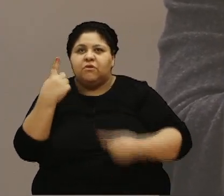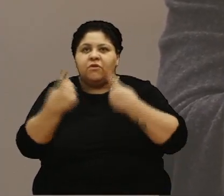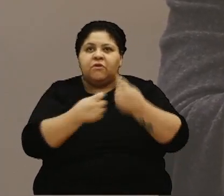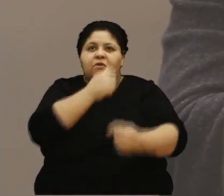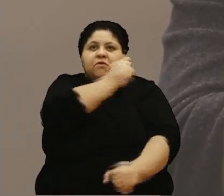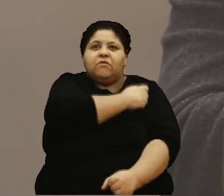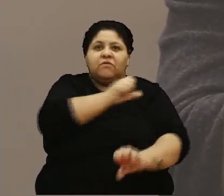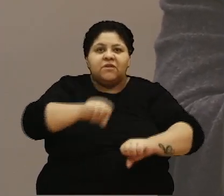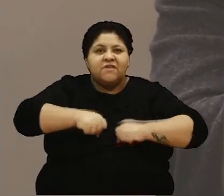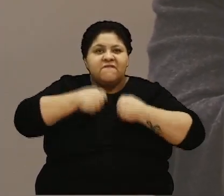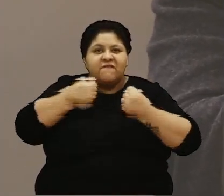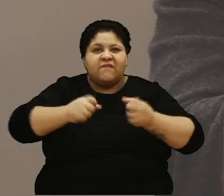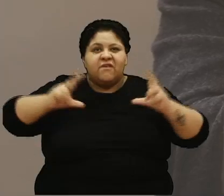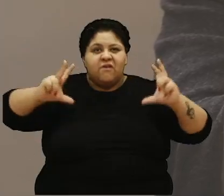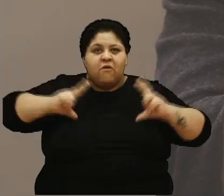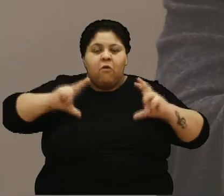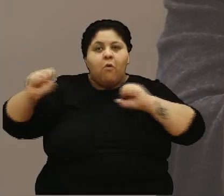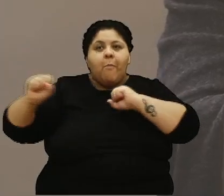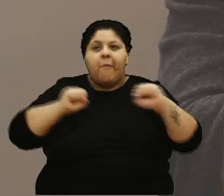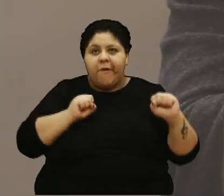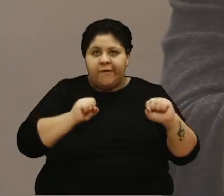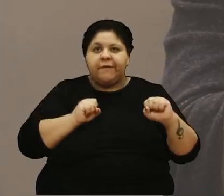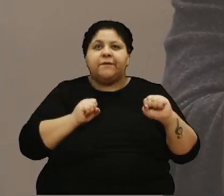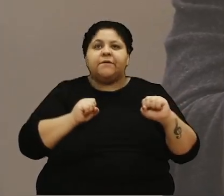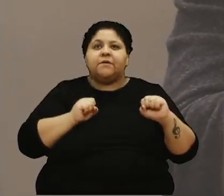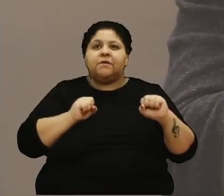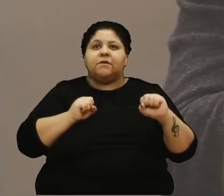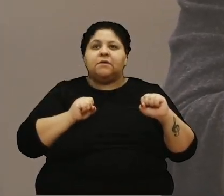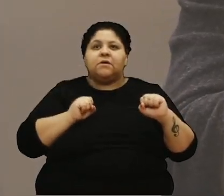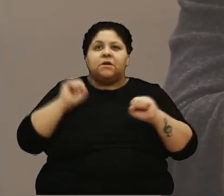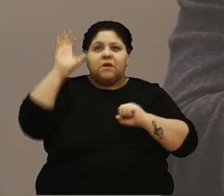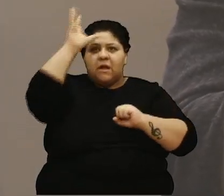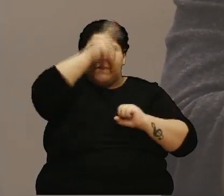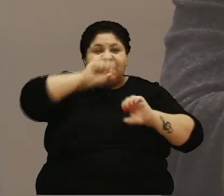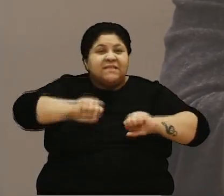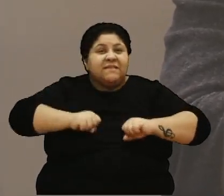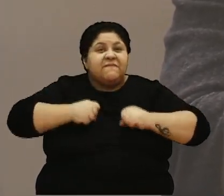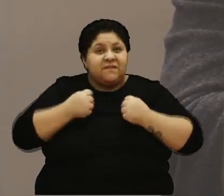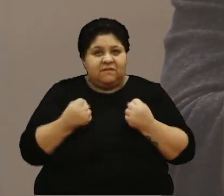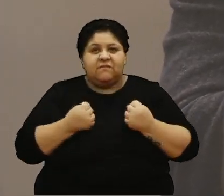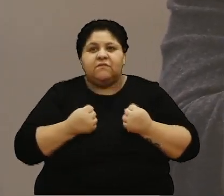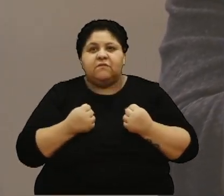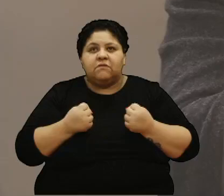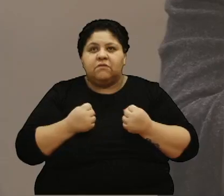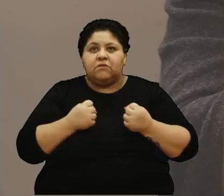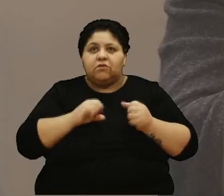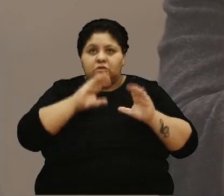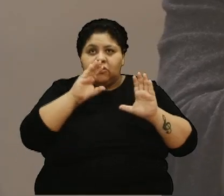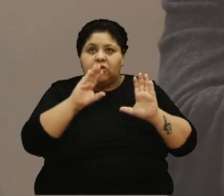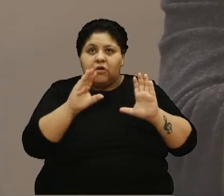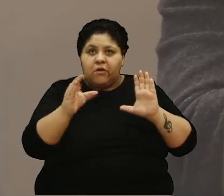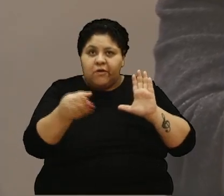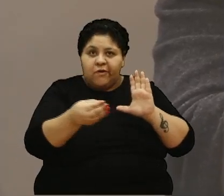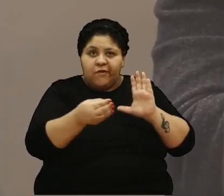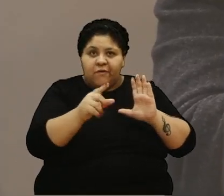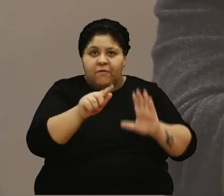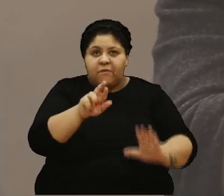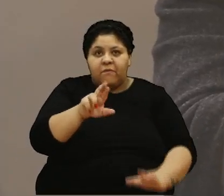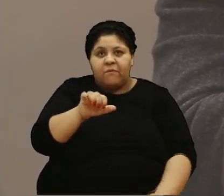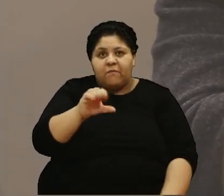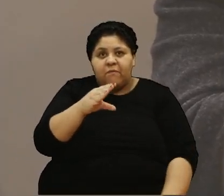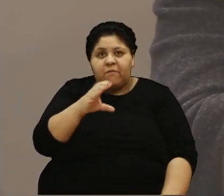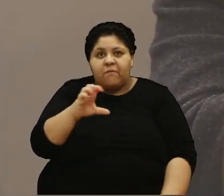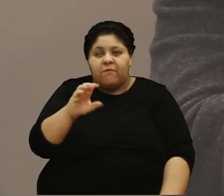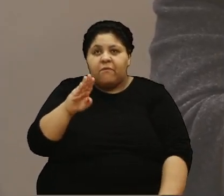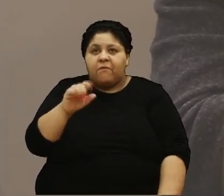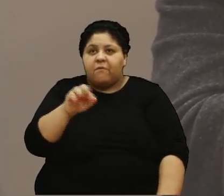defesa pessoal para que possam pelo menos aprender a se defender. Tá? Estou colocando então agora nesse momento aqui a Grace Barra Academia